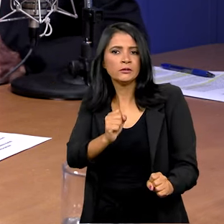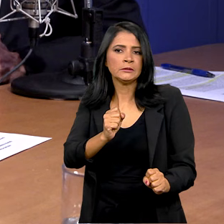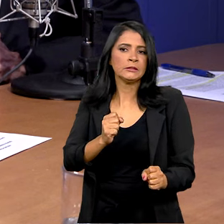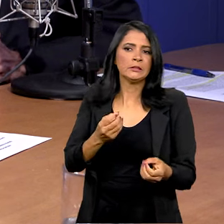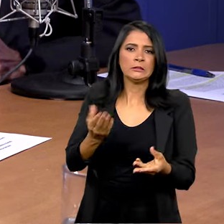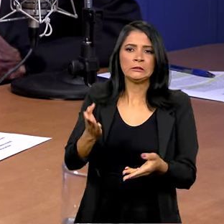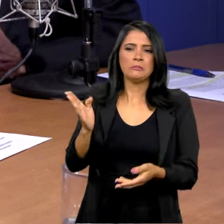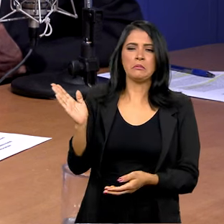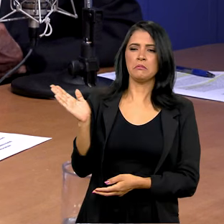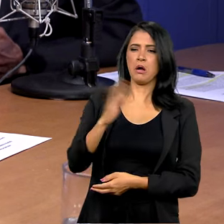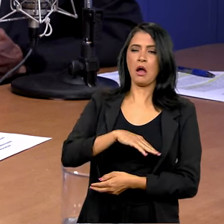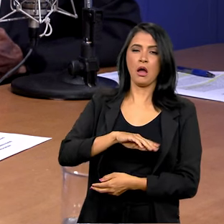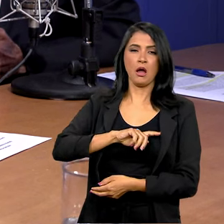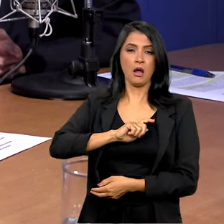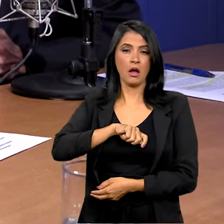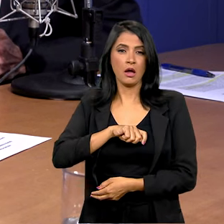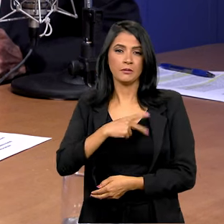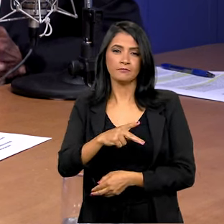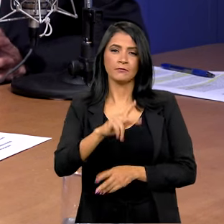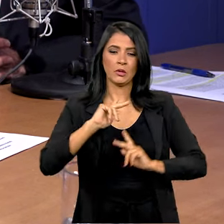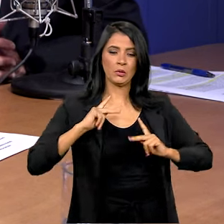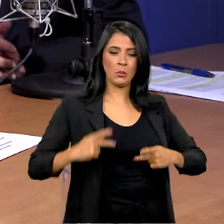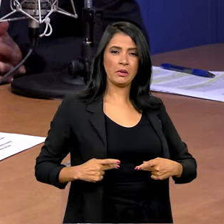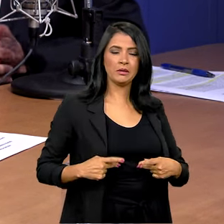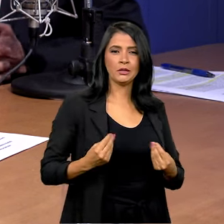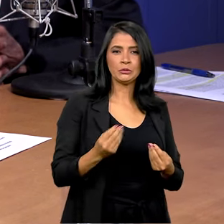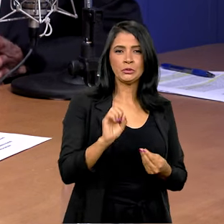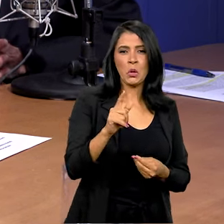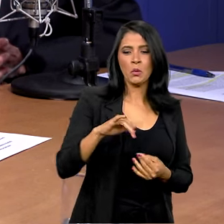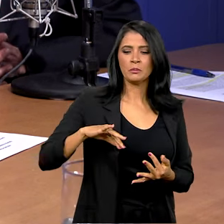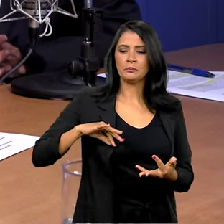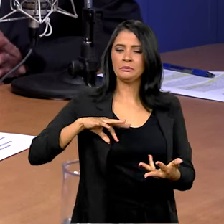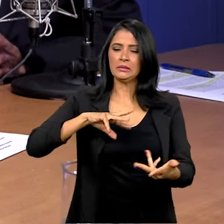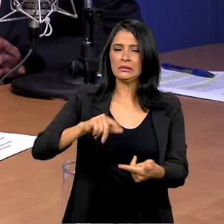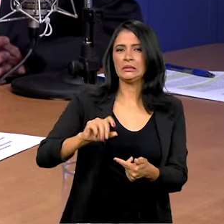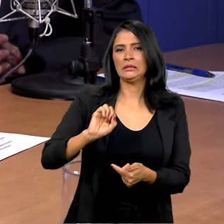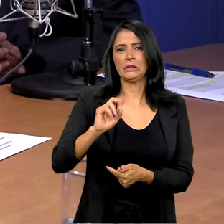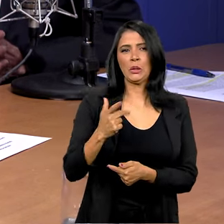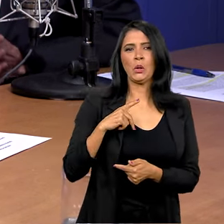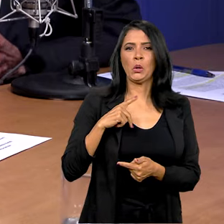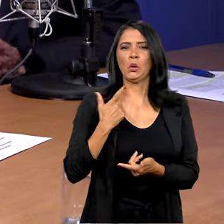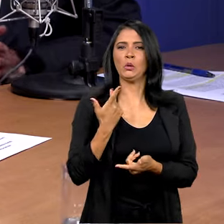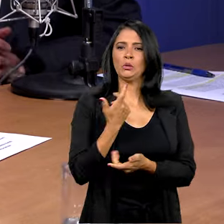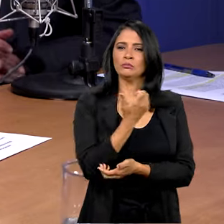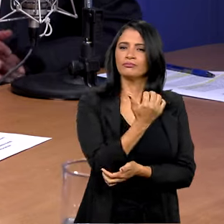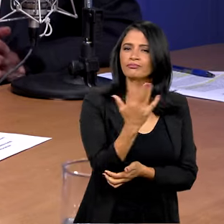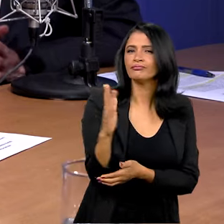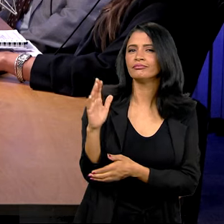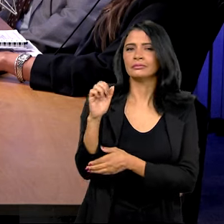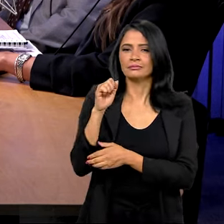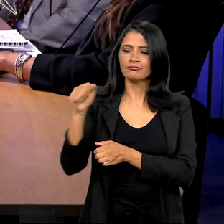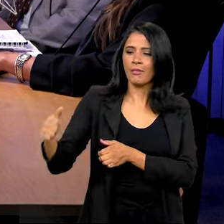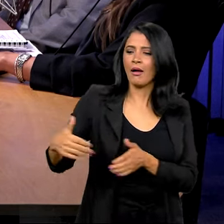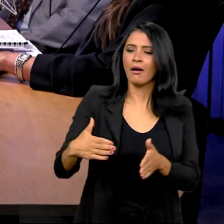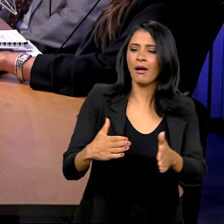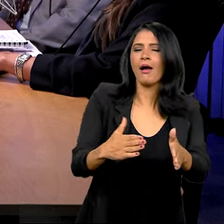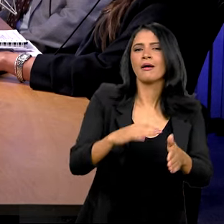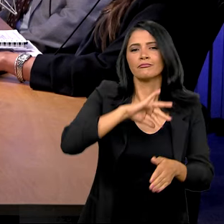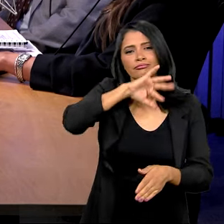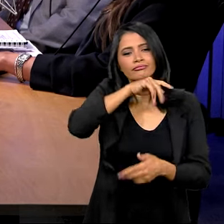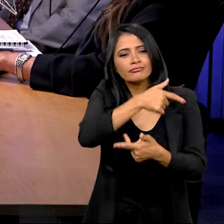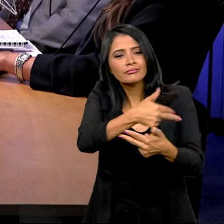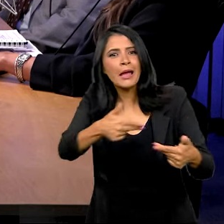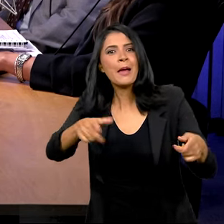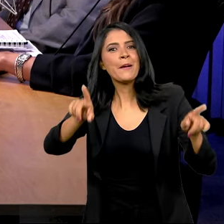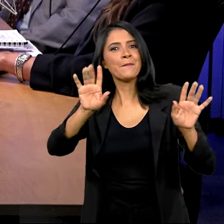um malefício seja dos humanos seja do Planeta dos ecossistemas mas nós